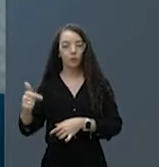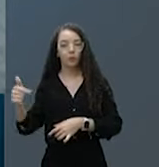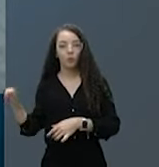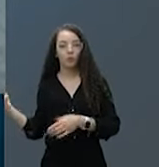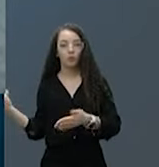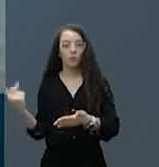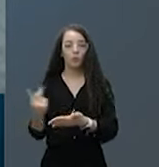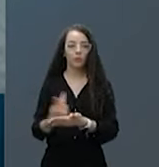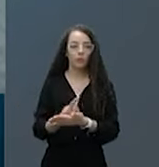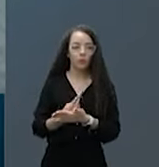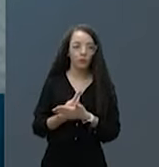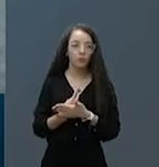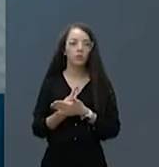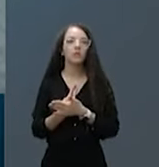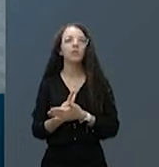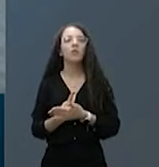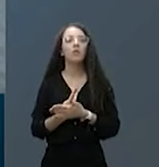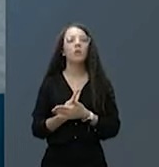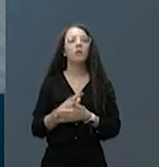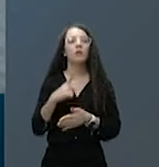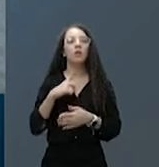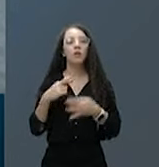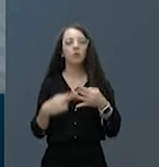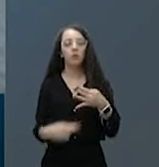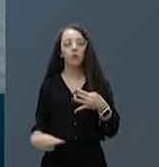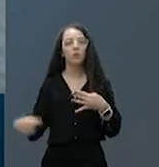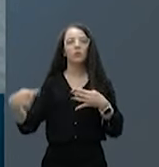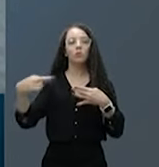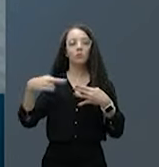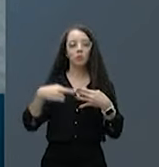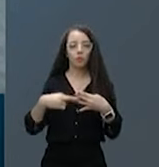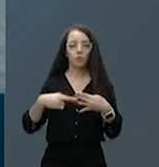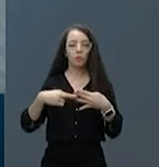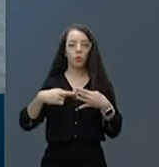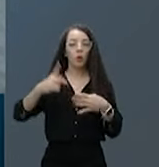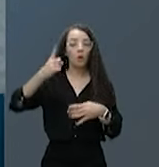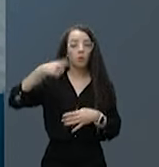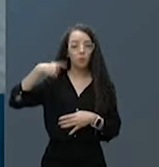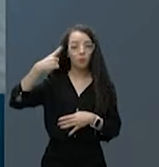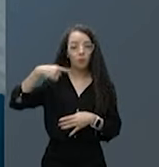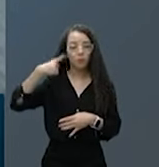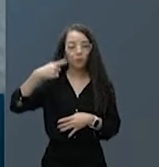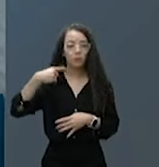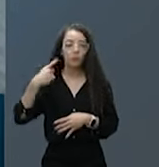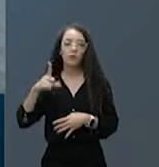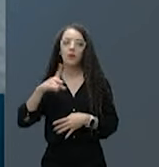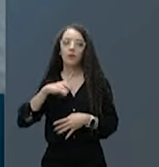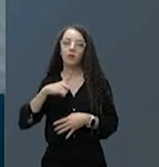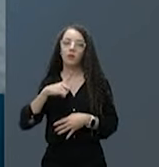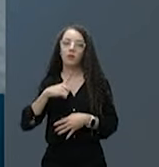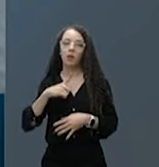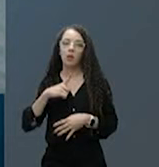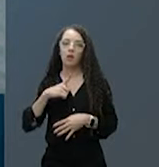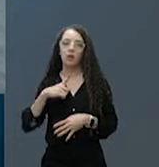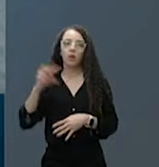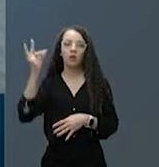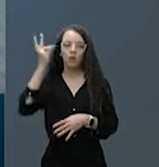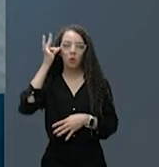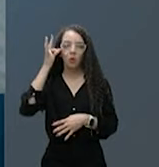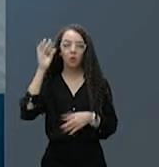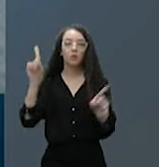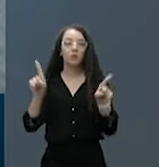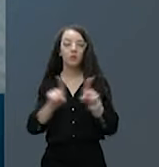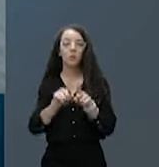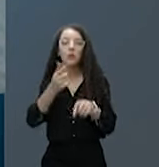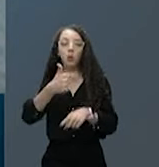desdobramentos de recursos extraordinários, advogando a incidência não somente das teses, mas também de outros entendimentos que